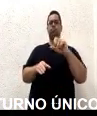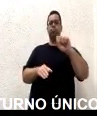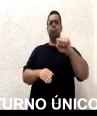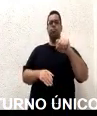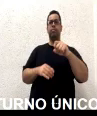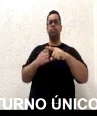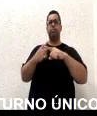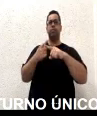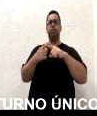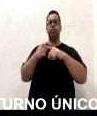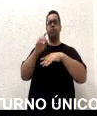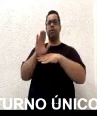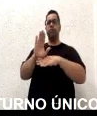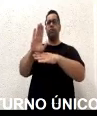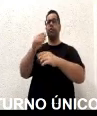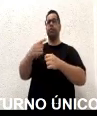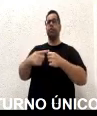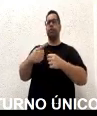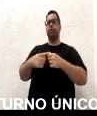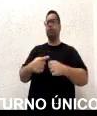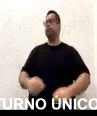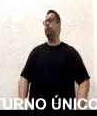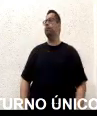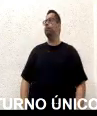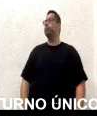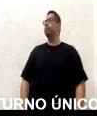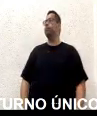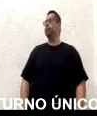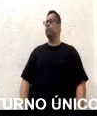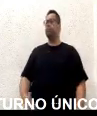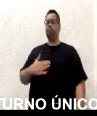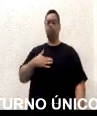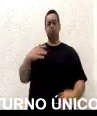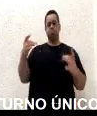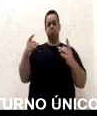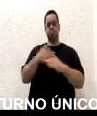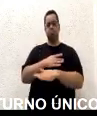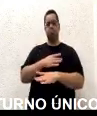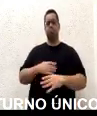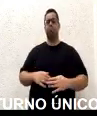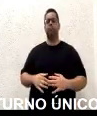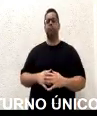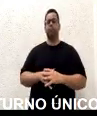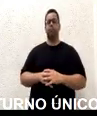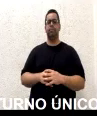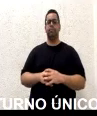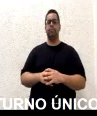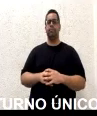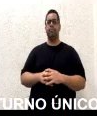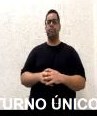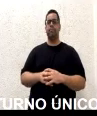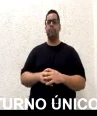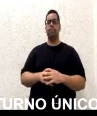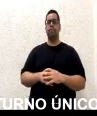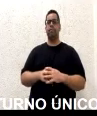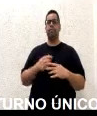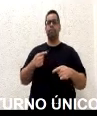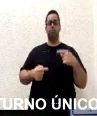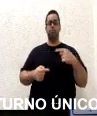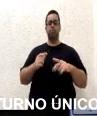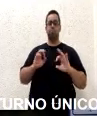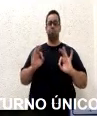e dá incentivo para as indústrias, né? Então, eu encerro aqui minha fala, presidente. Não havendo mais discussão, o projeto